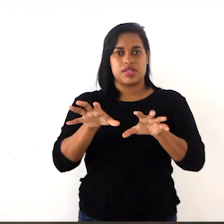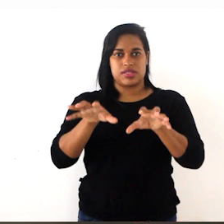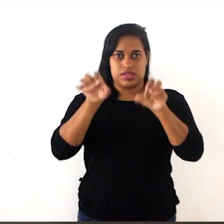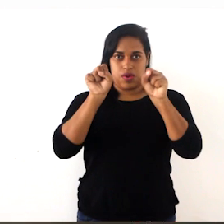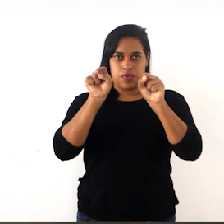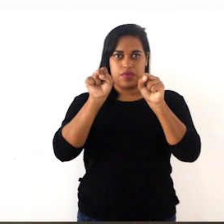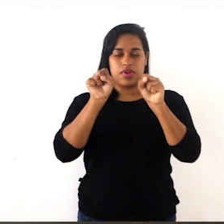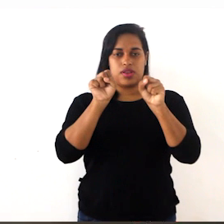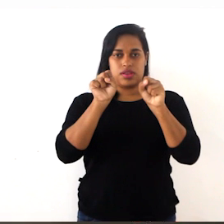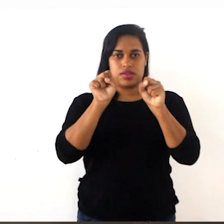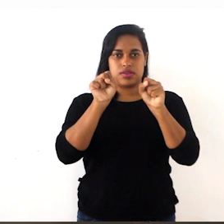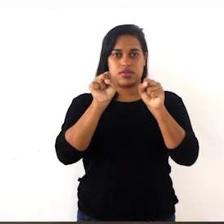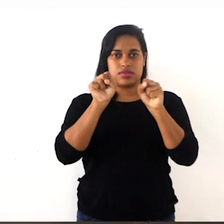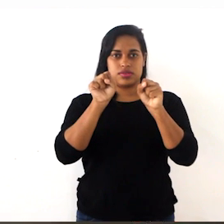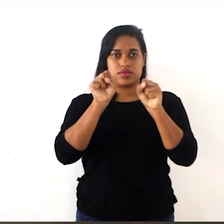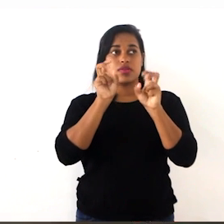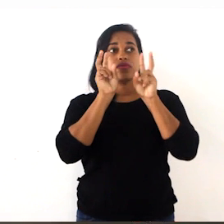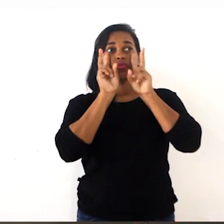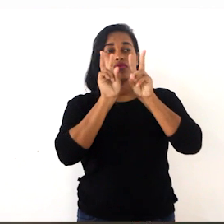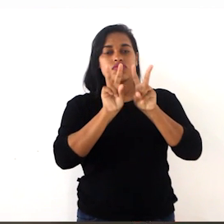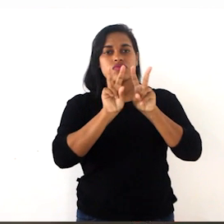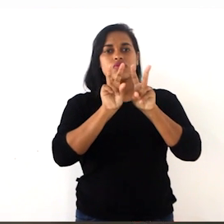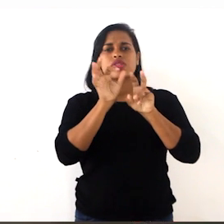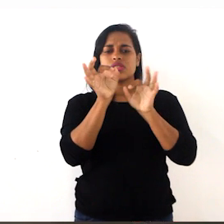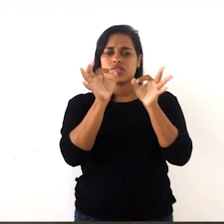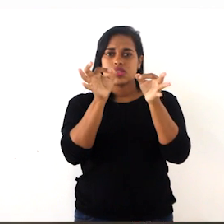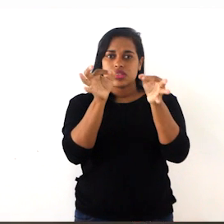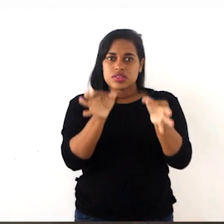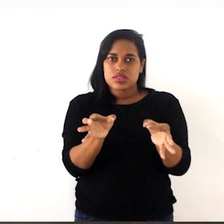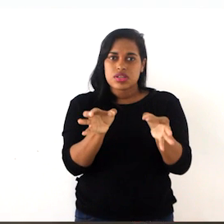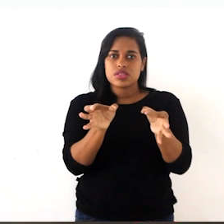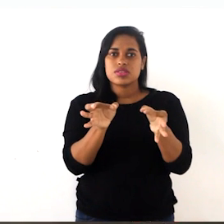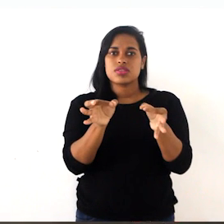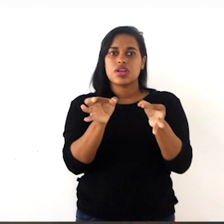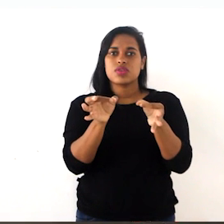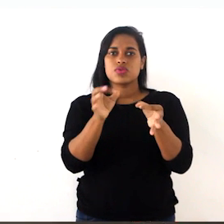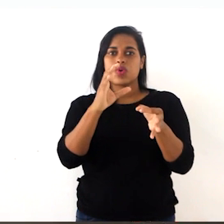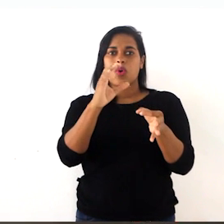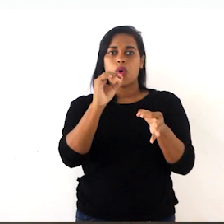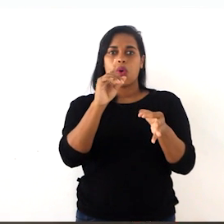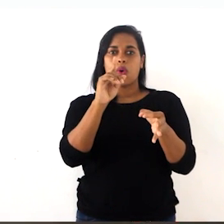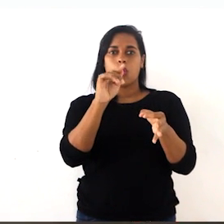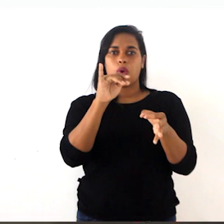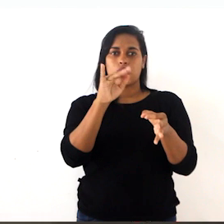Salvei. Vamos ver se ele escreveu duas vezes esse bloco de código.